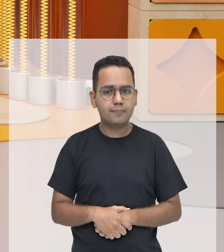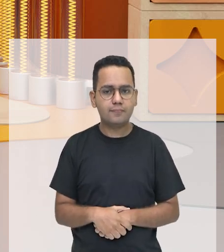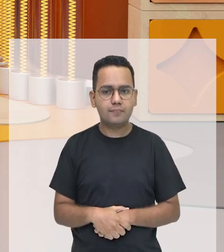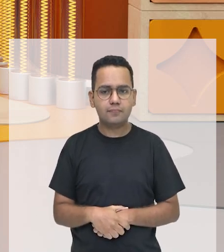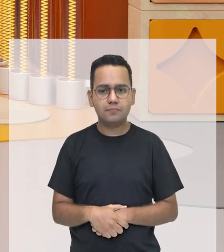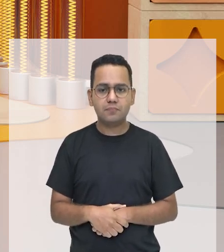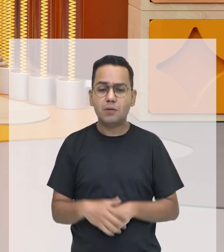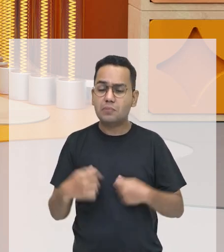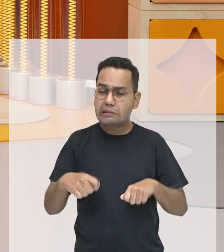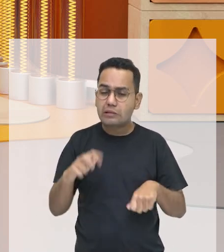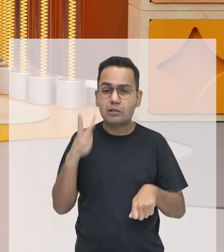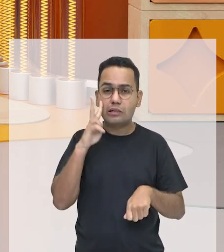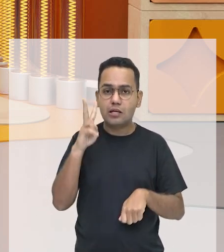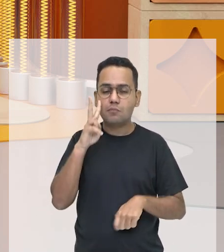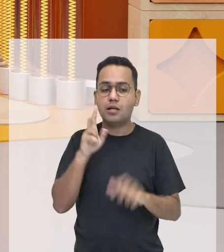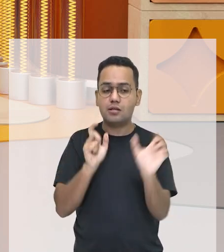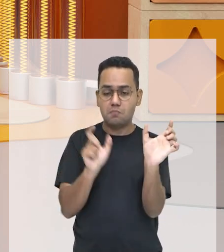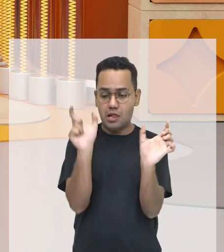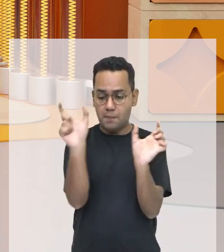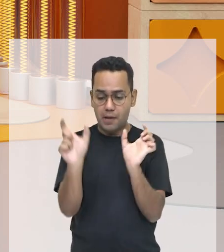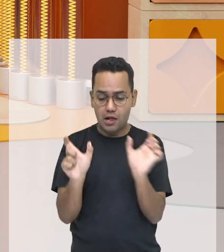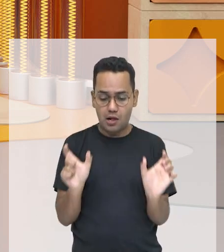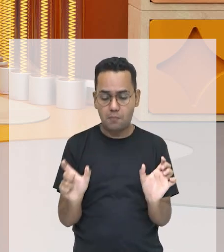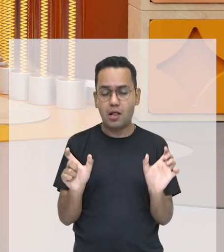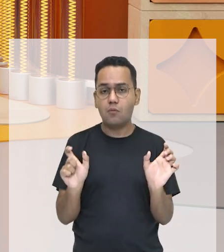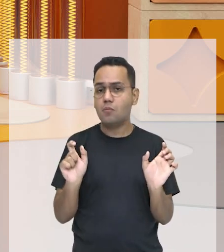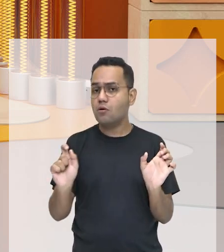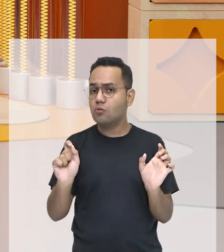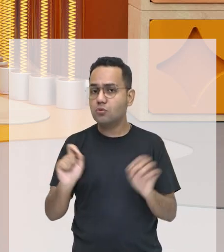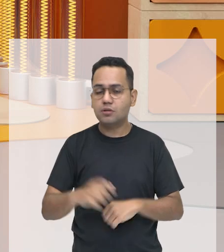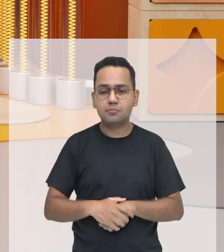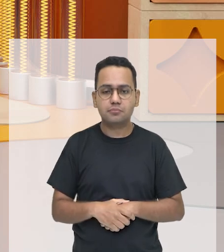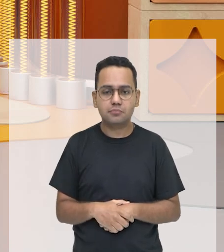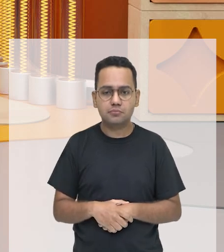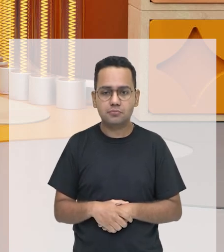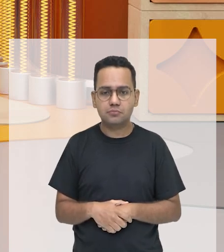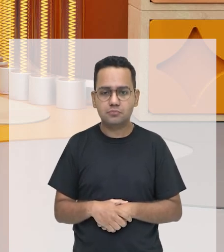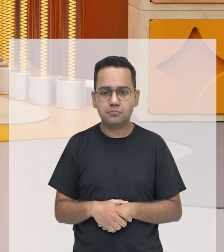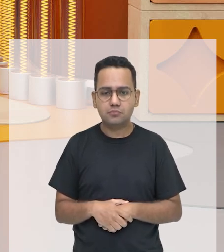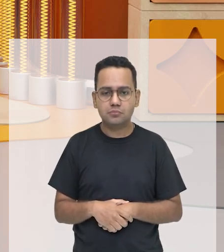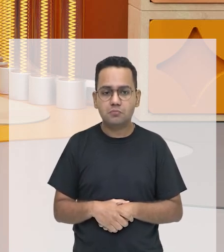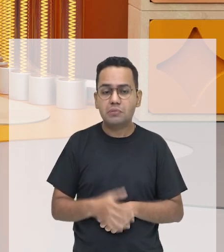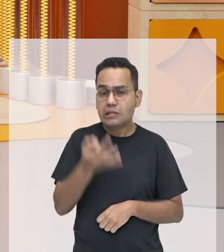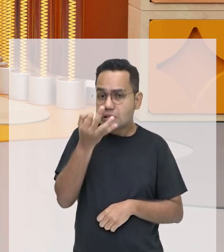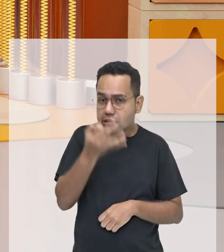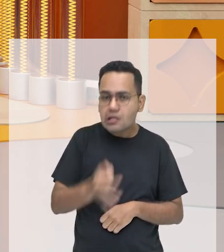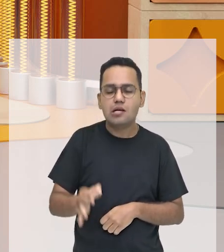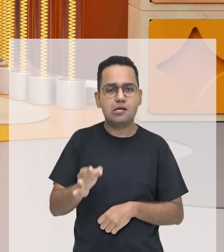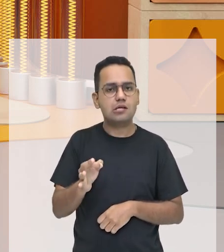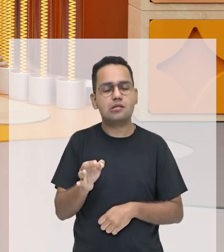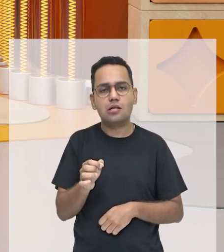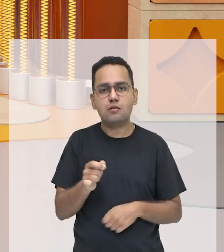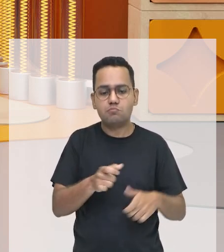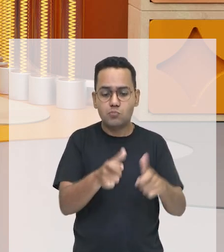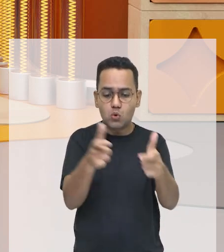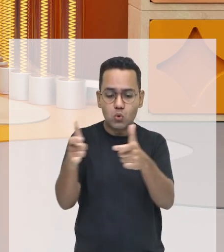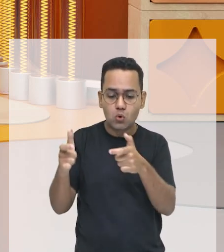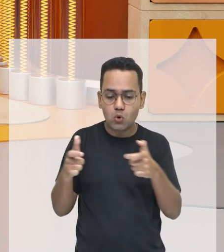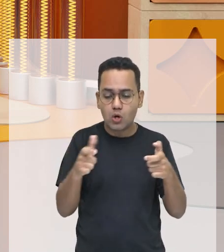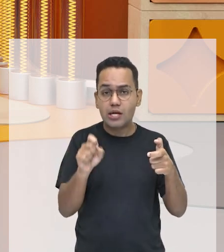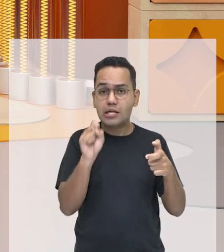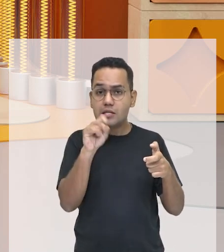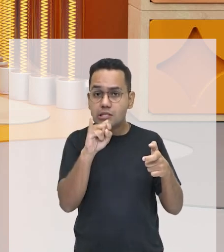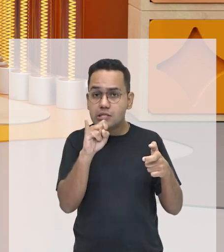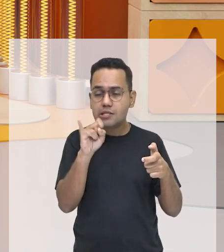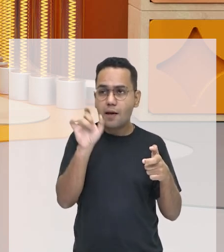que são conceitos básicos aí da orientação, para que a gente sempre saiba se localizar assim que vê uma